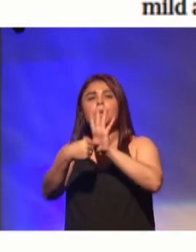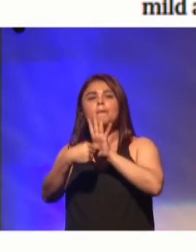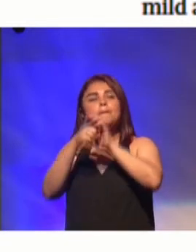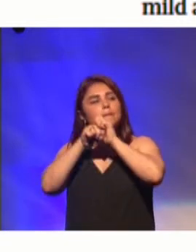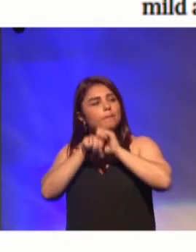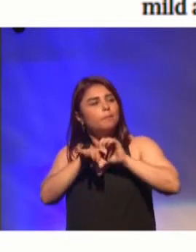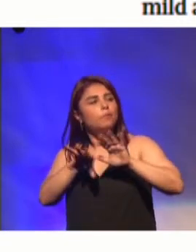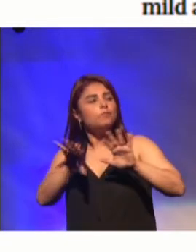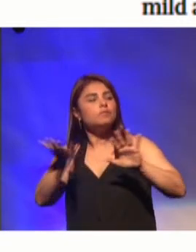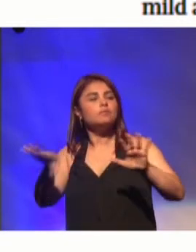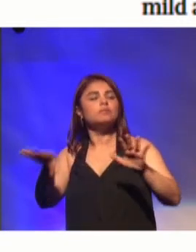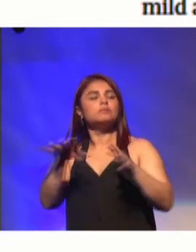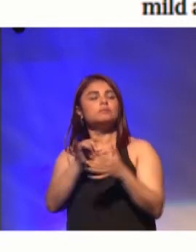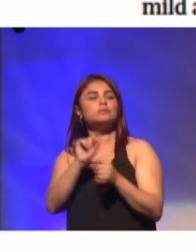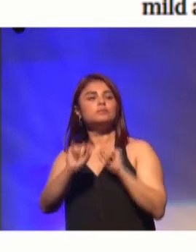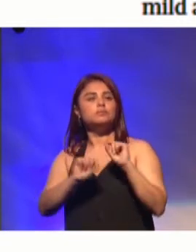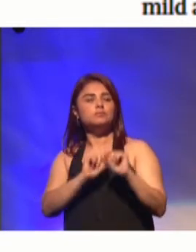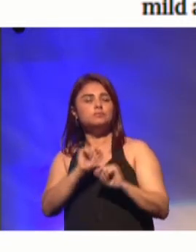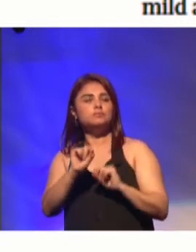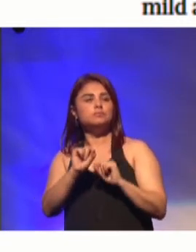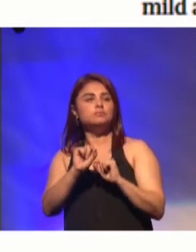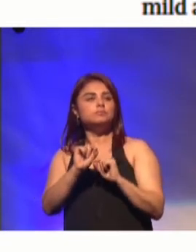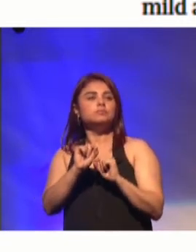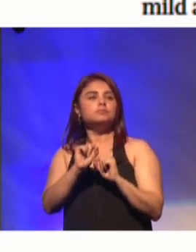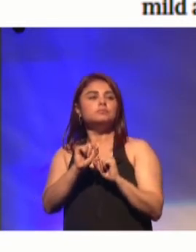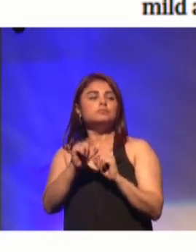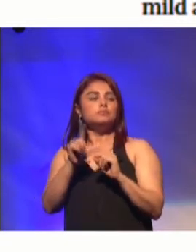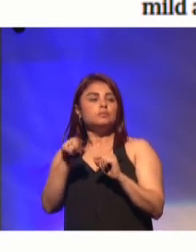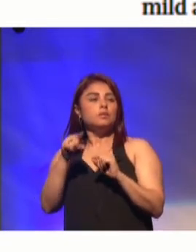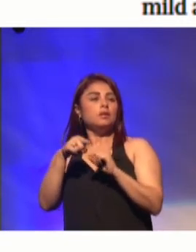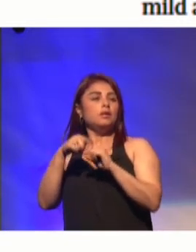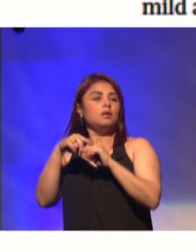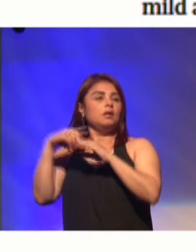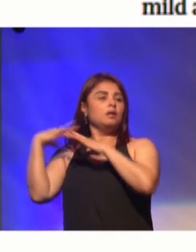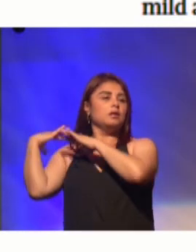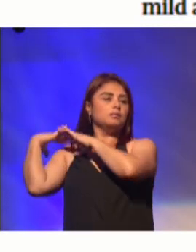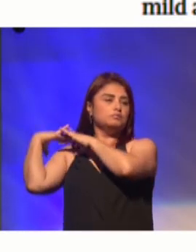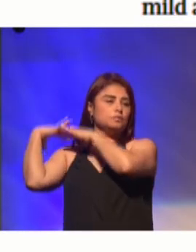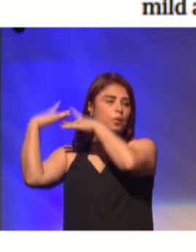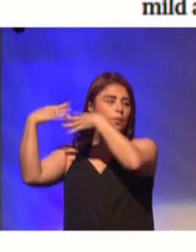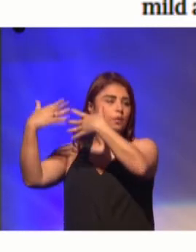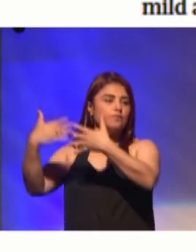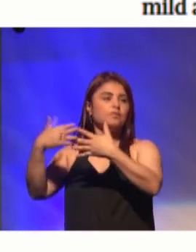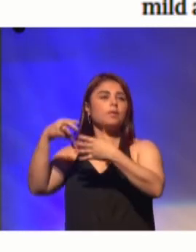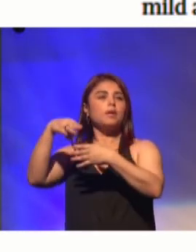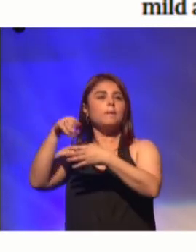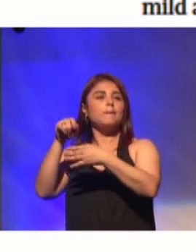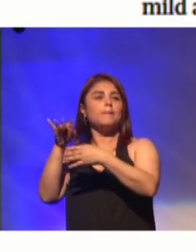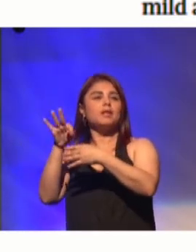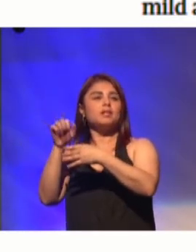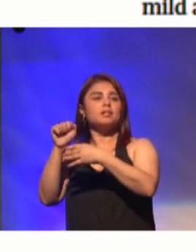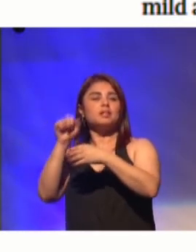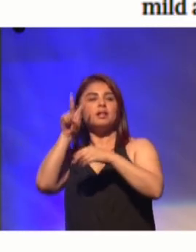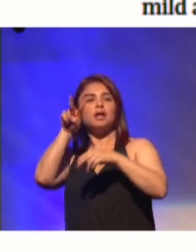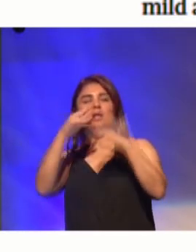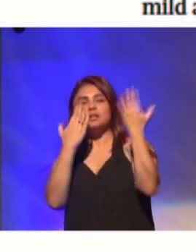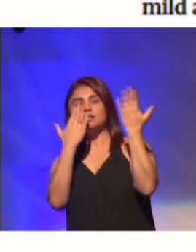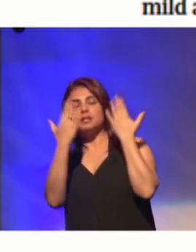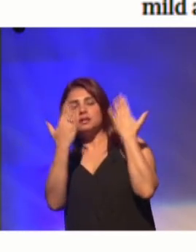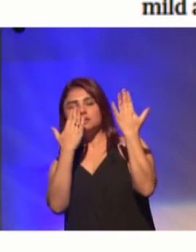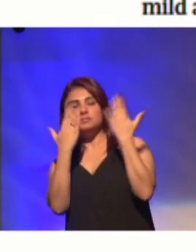clínico randomizado, aliás, uma revisão sistemática e meta-análise. E esse estudo